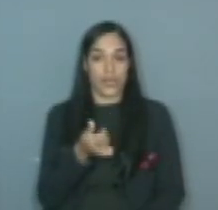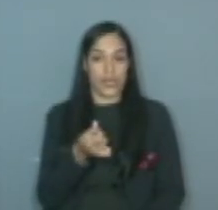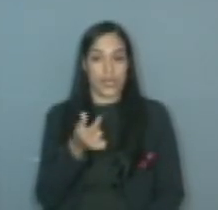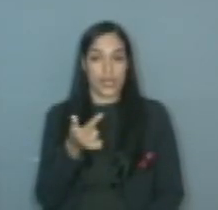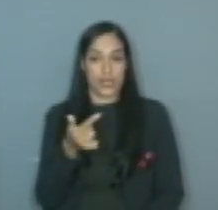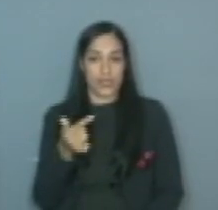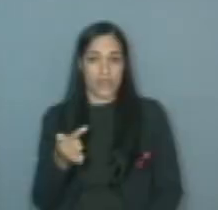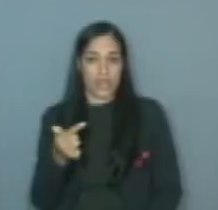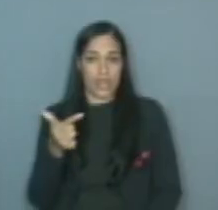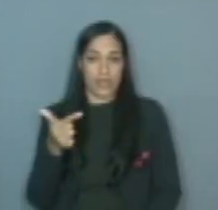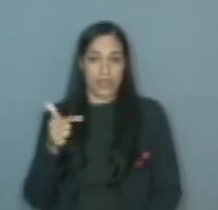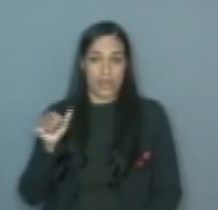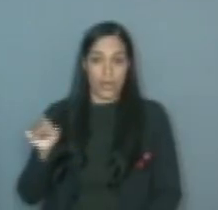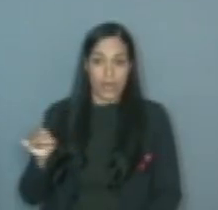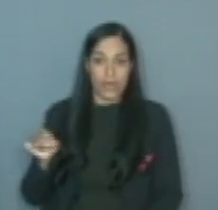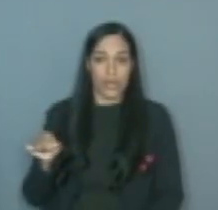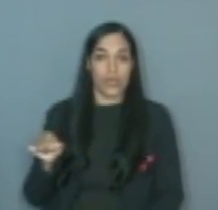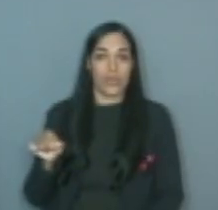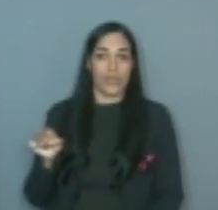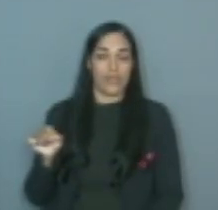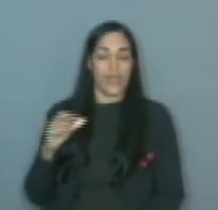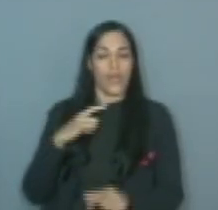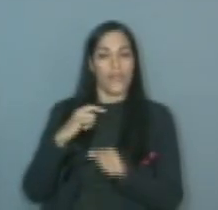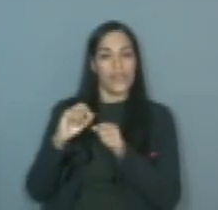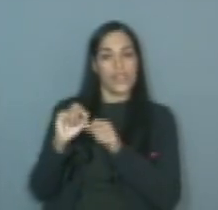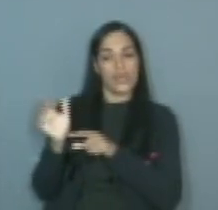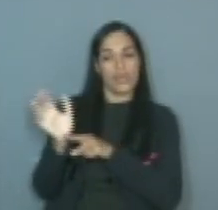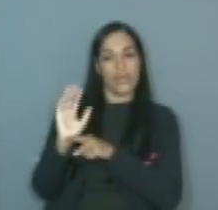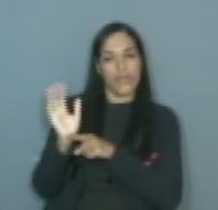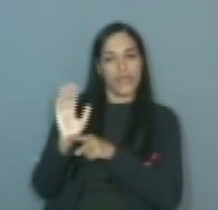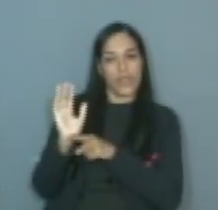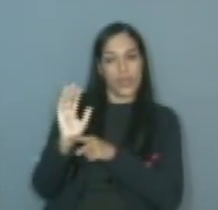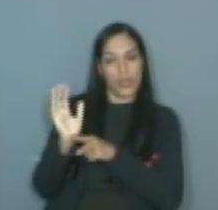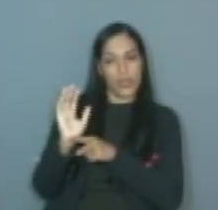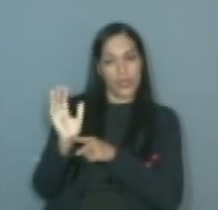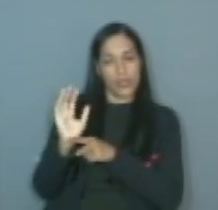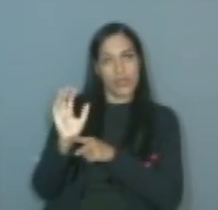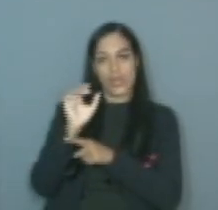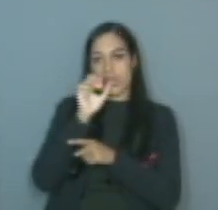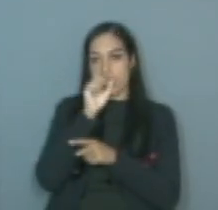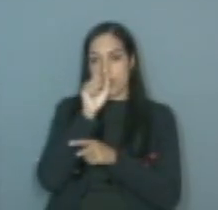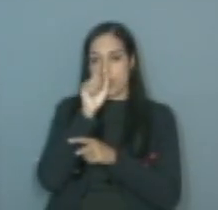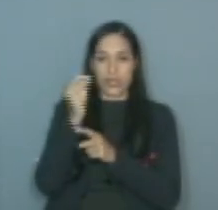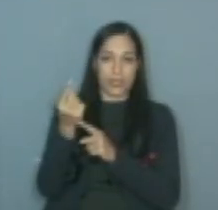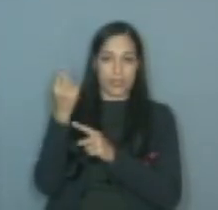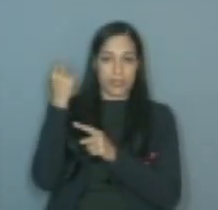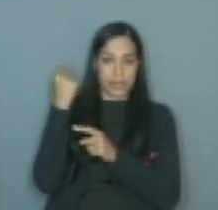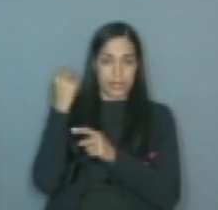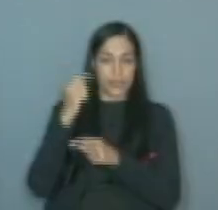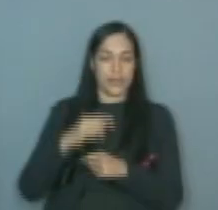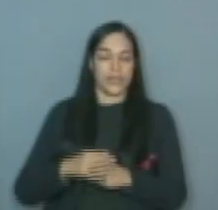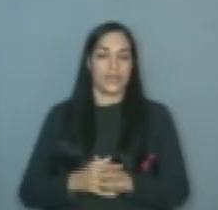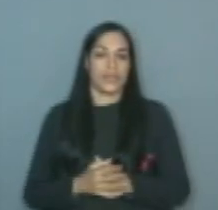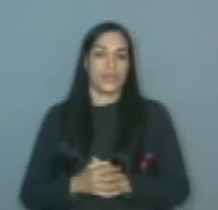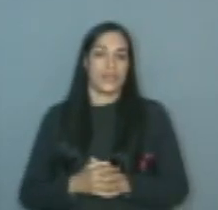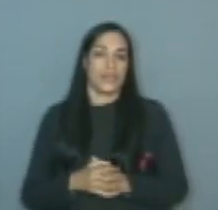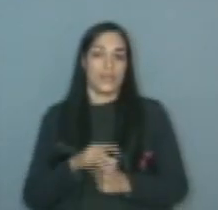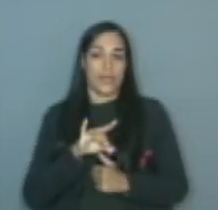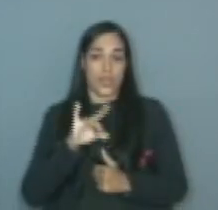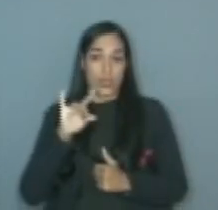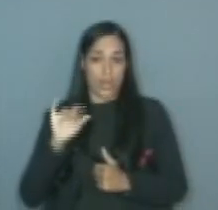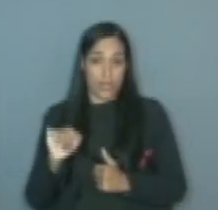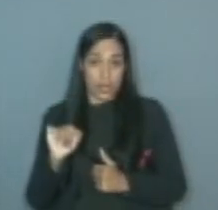27 e 28. Eu fiz uma live no sábado anterior a esse, no